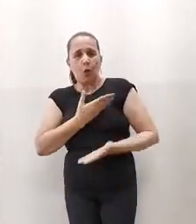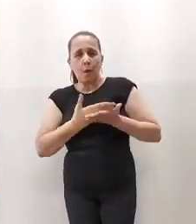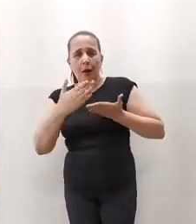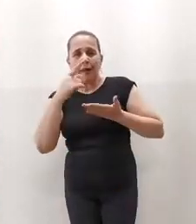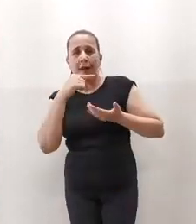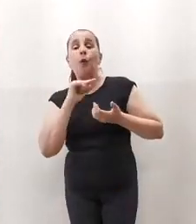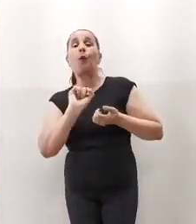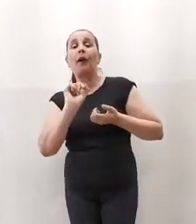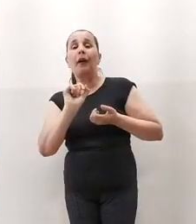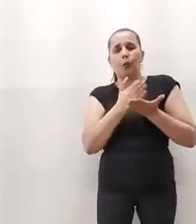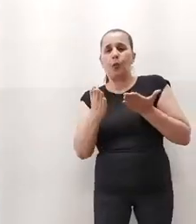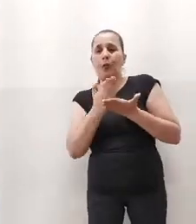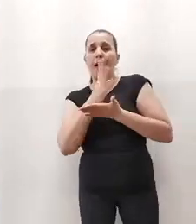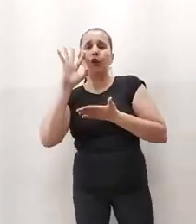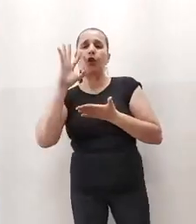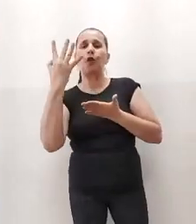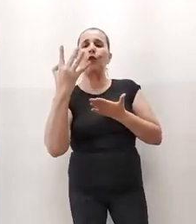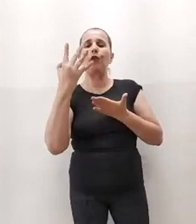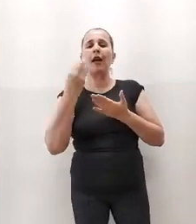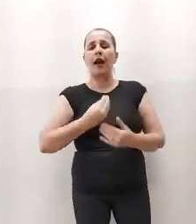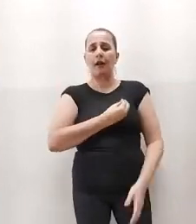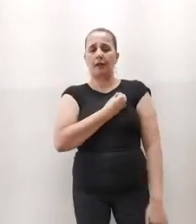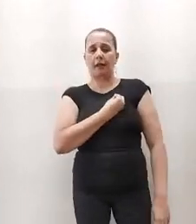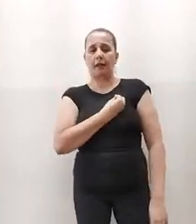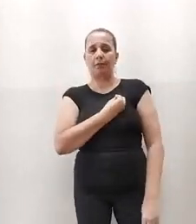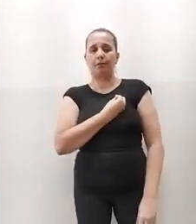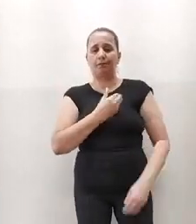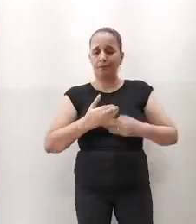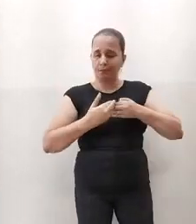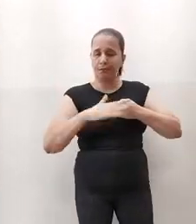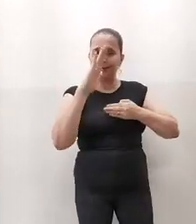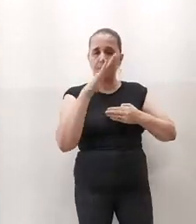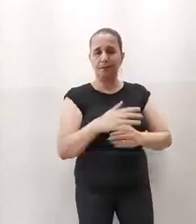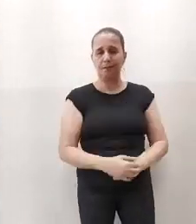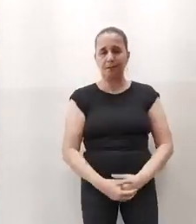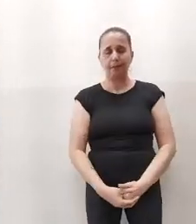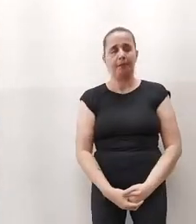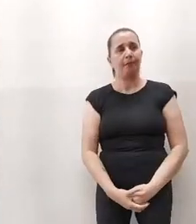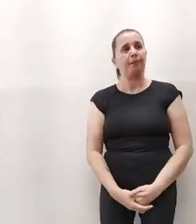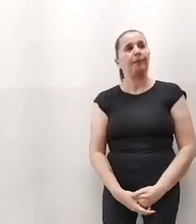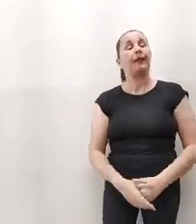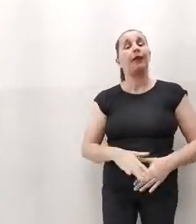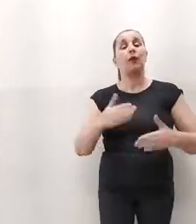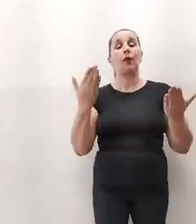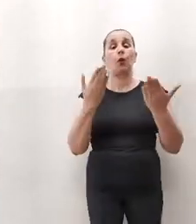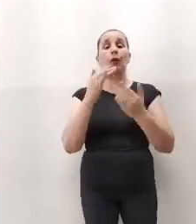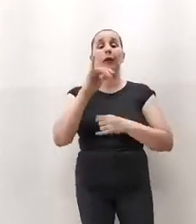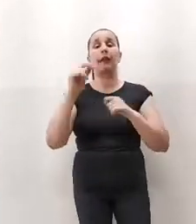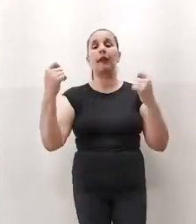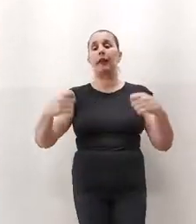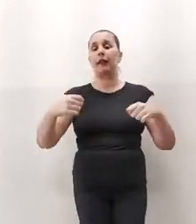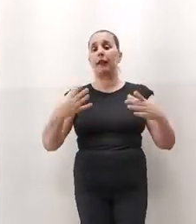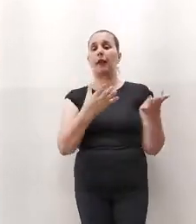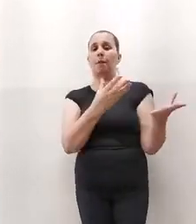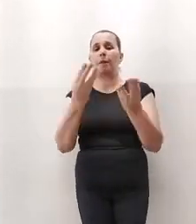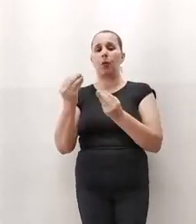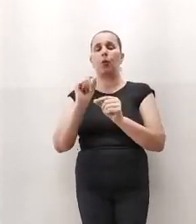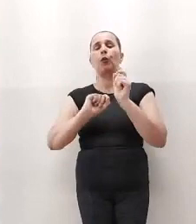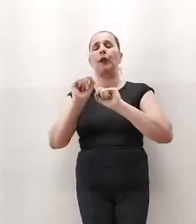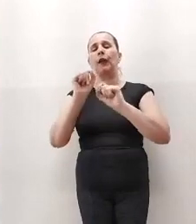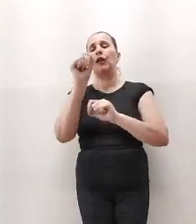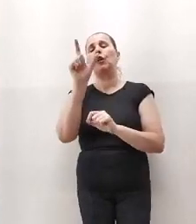agora a direcionar suas próximas decisões. Hoje se necessita muito